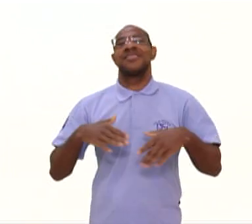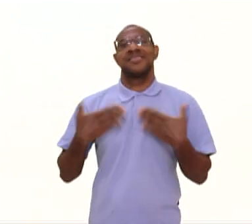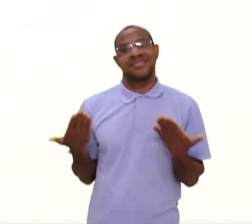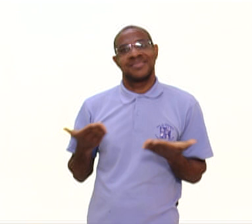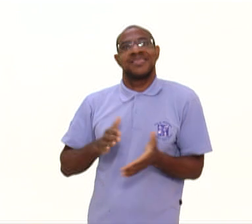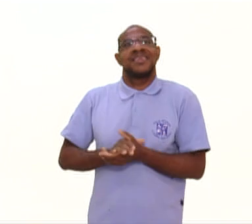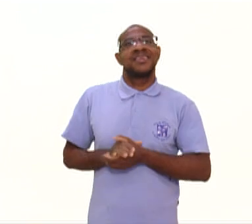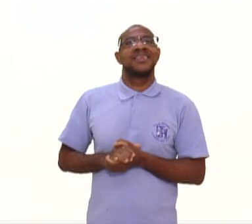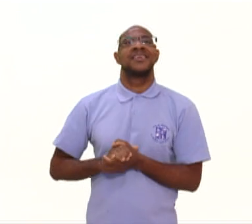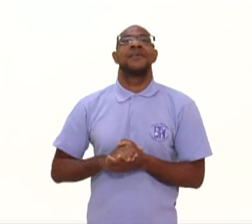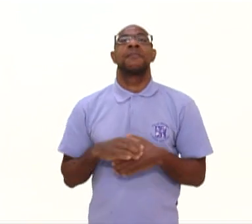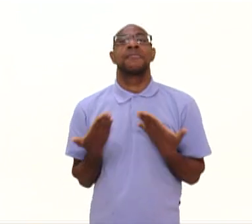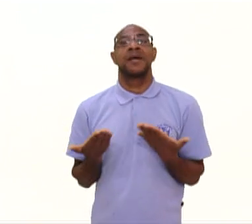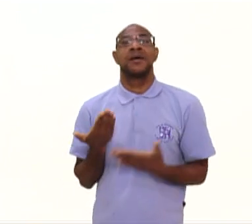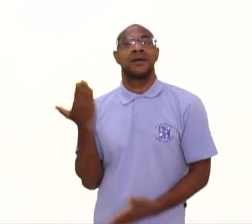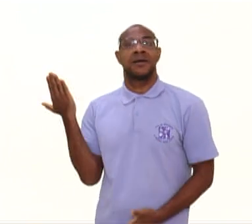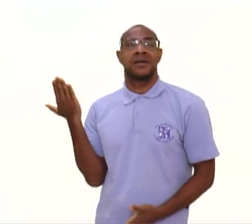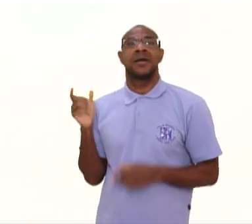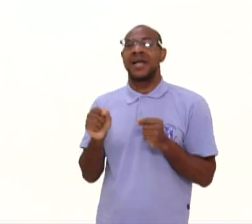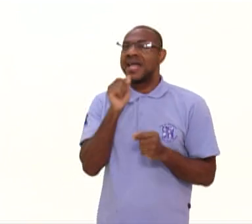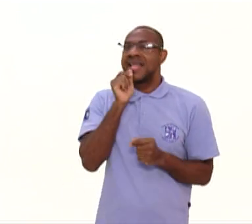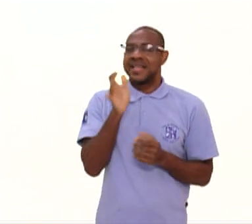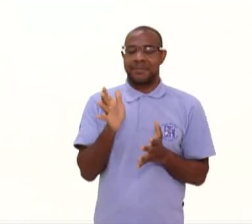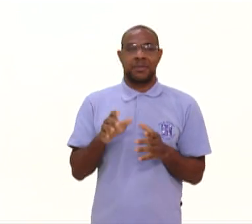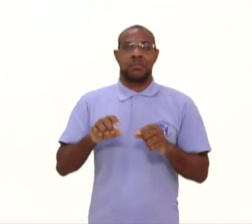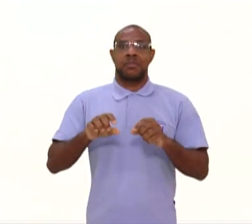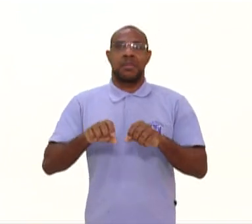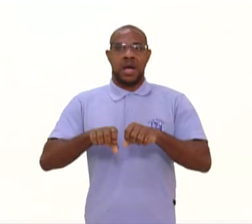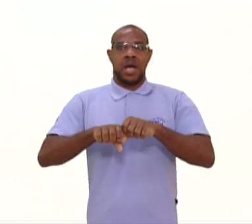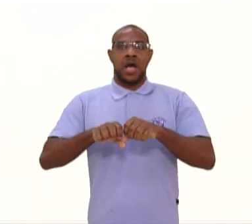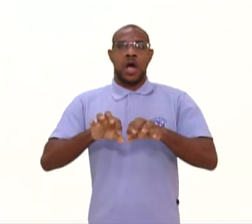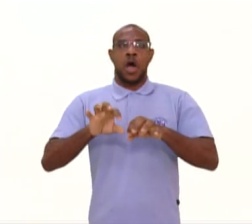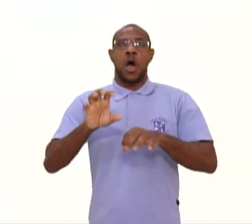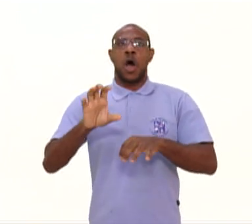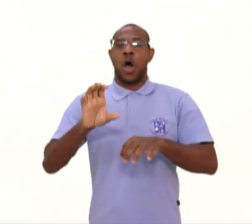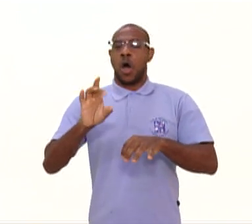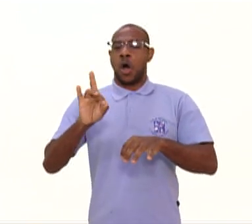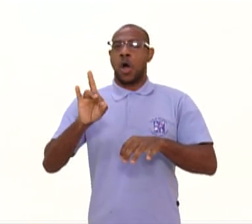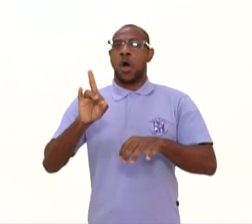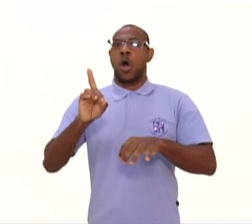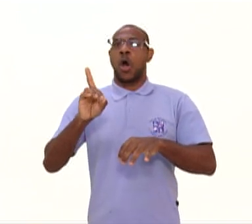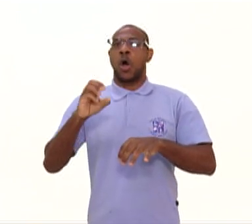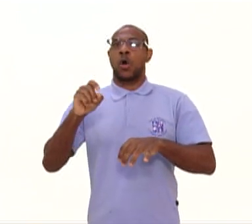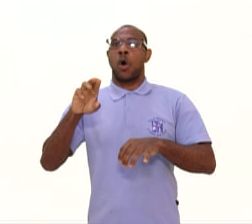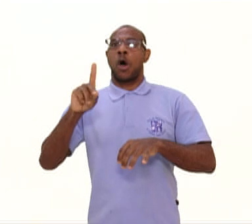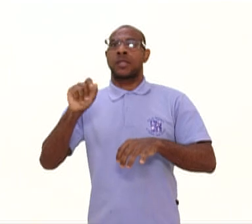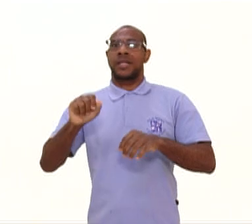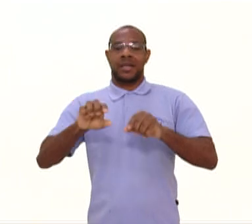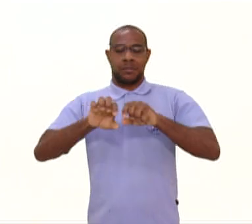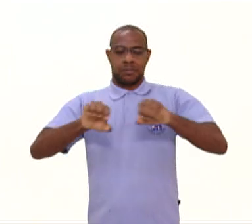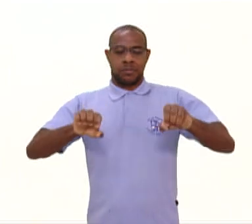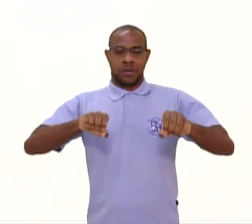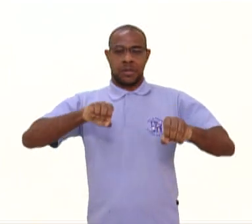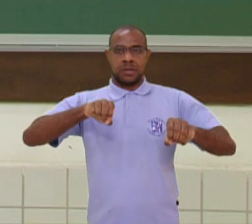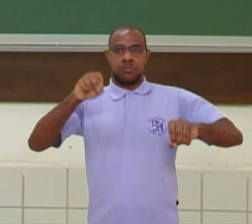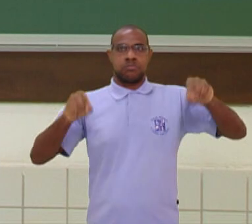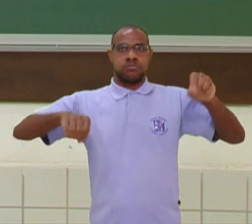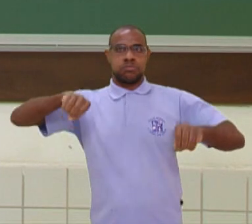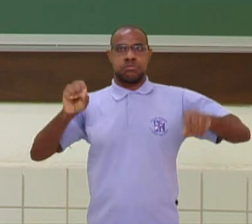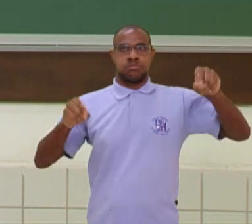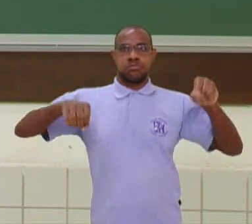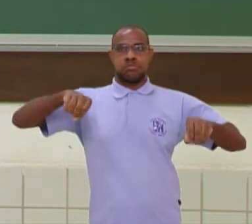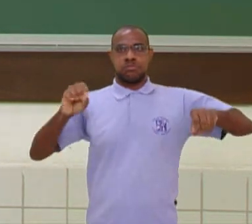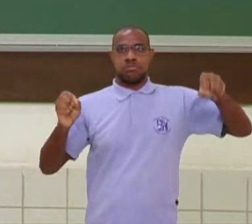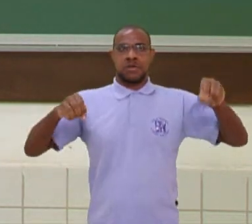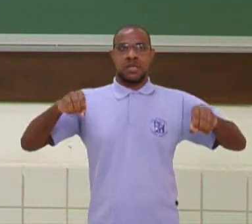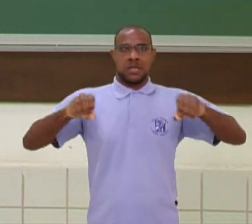gente for levar em consideração? Imagina uma corda esticada e você faz esse movimento na corda. O que vai acontecer? Se ela estiver bem esticada,